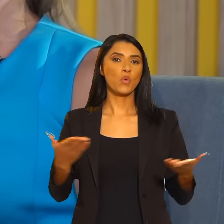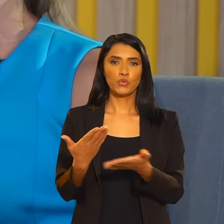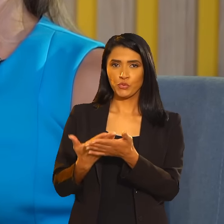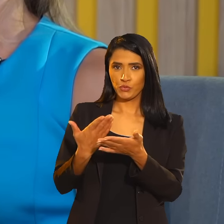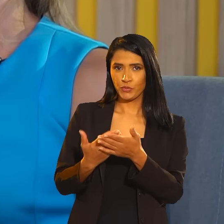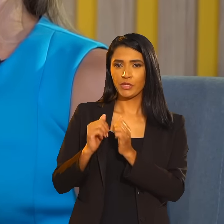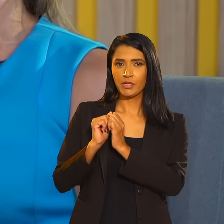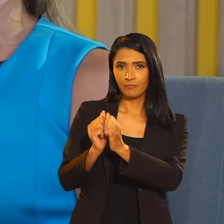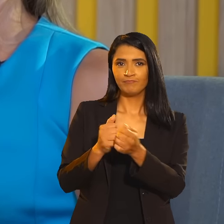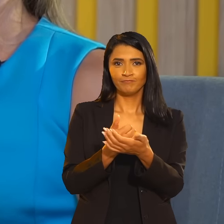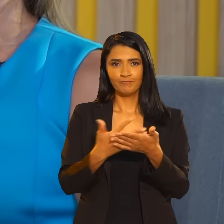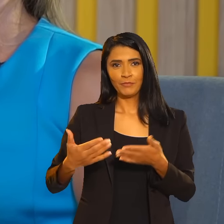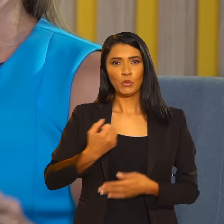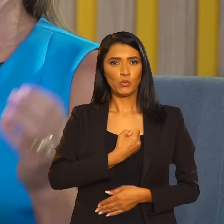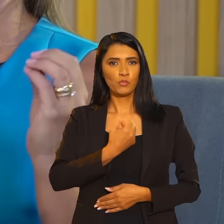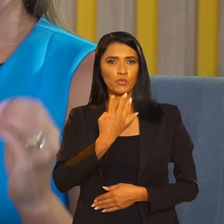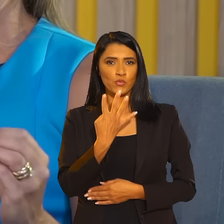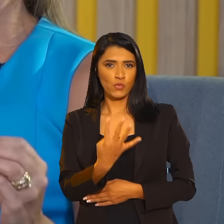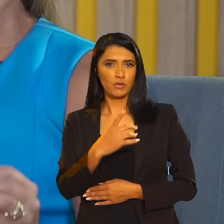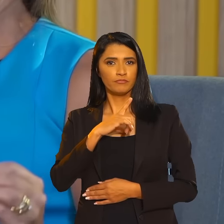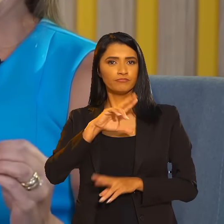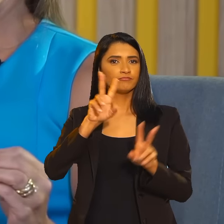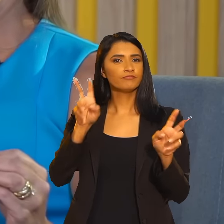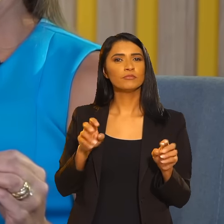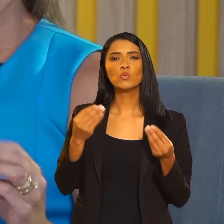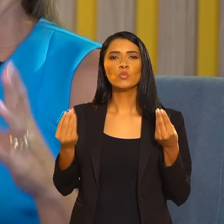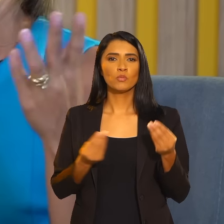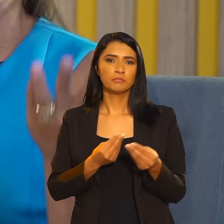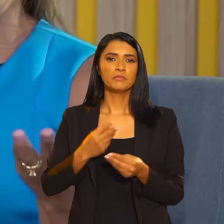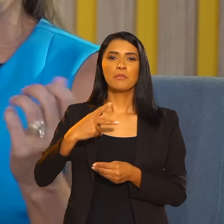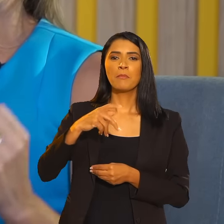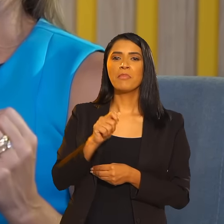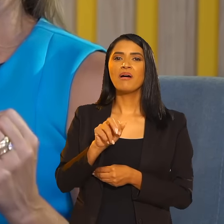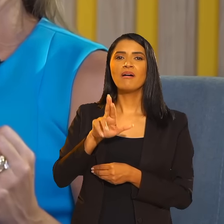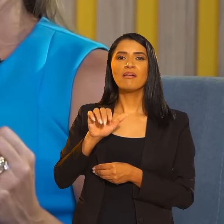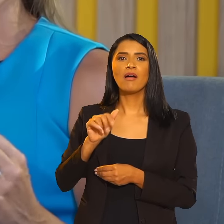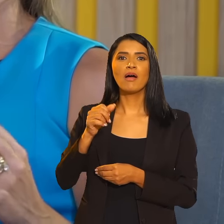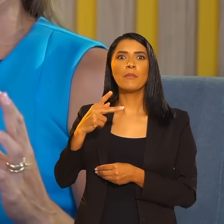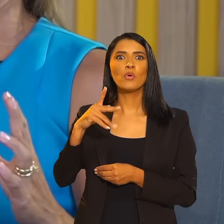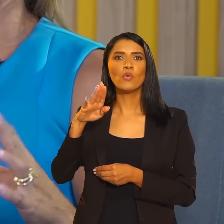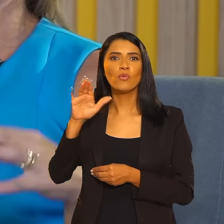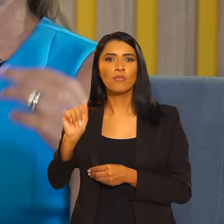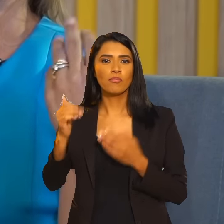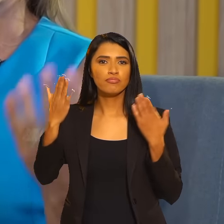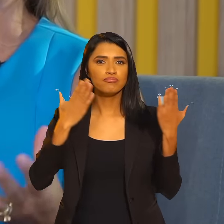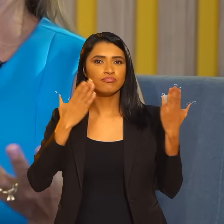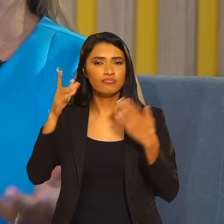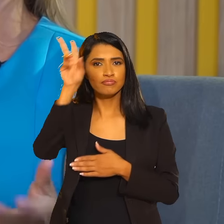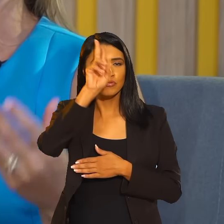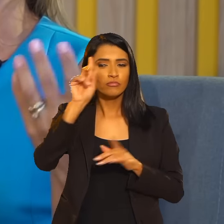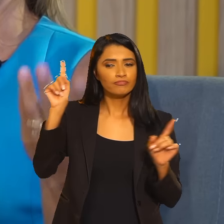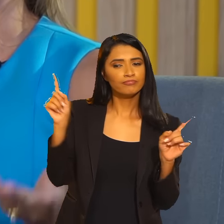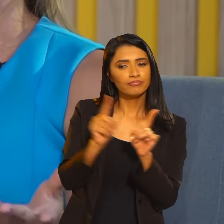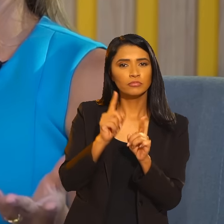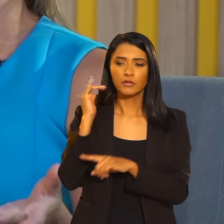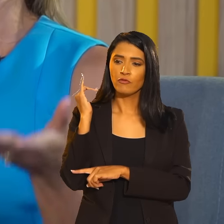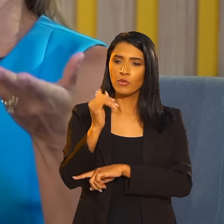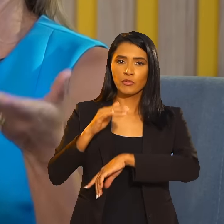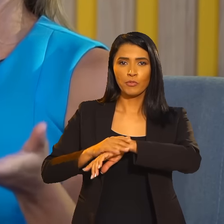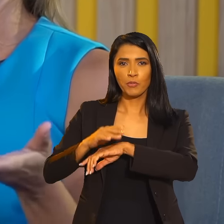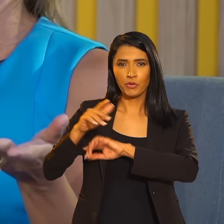Hoje nós vamos estudar juntos a lição de número 4, que tem como título Parábolas. As parábolas eram histórias curtas e